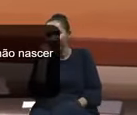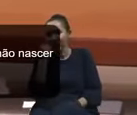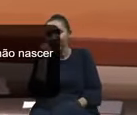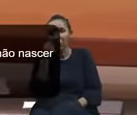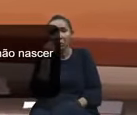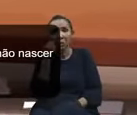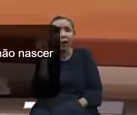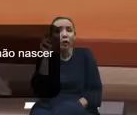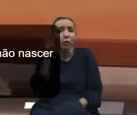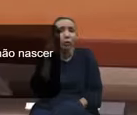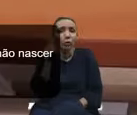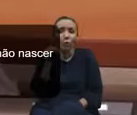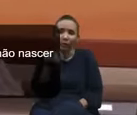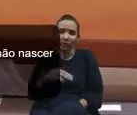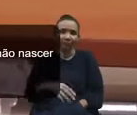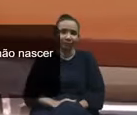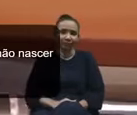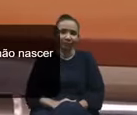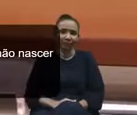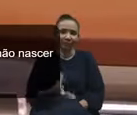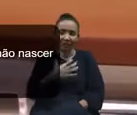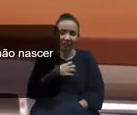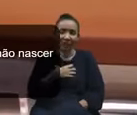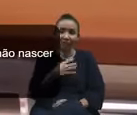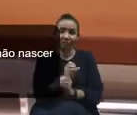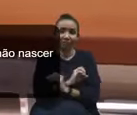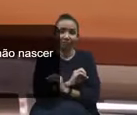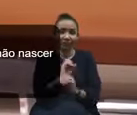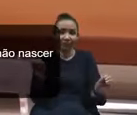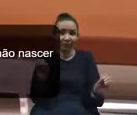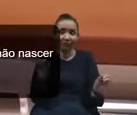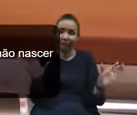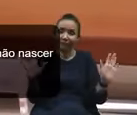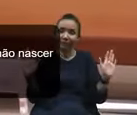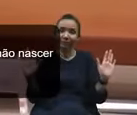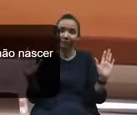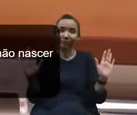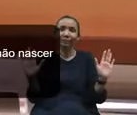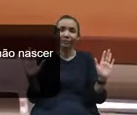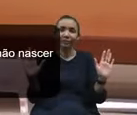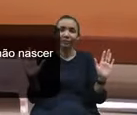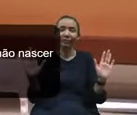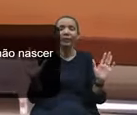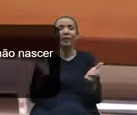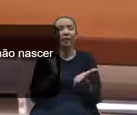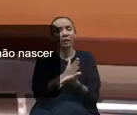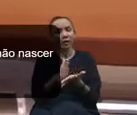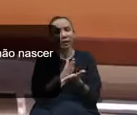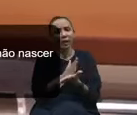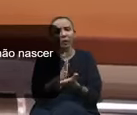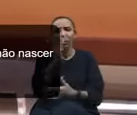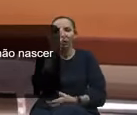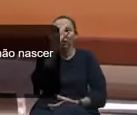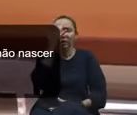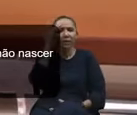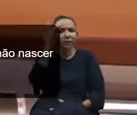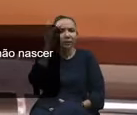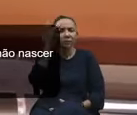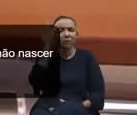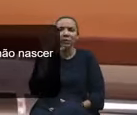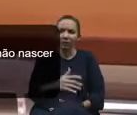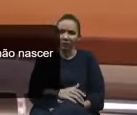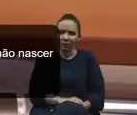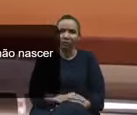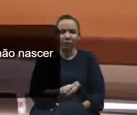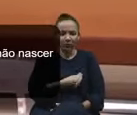hora que escuta aquele hino ele chora ele glorifica tem pessoas que podem ser emotivas sim agora tem aquele que sabe que está